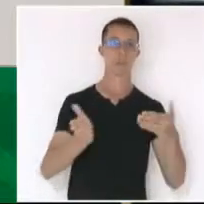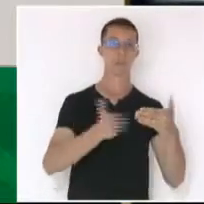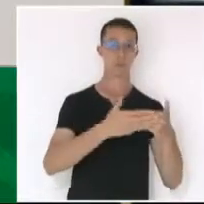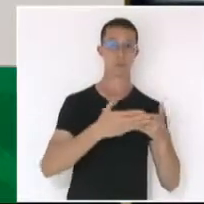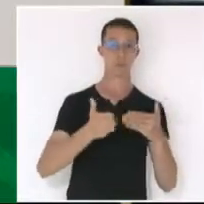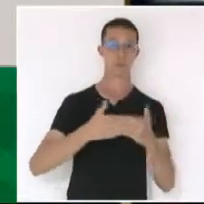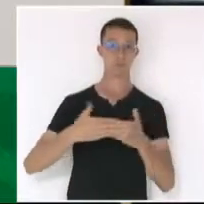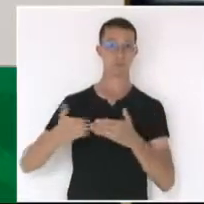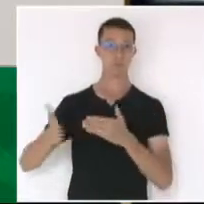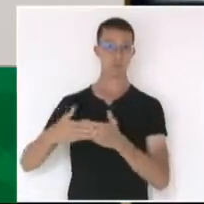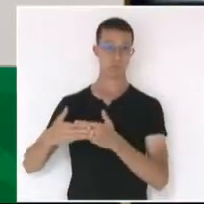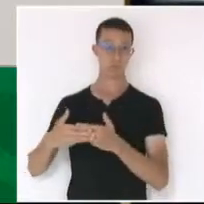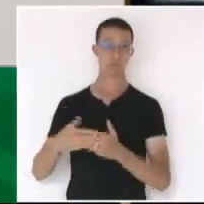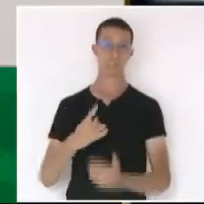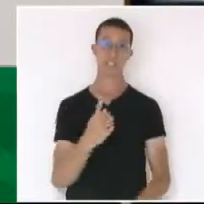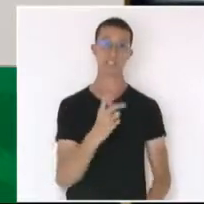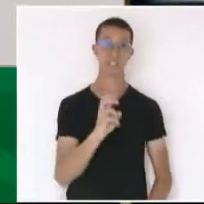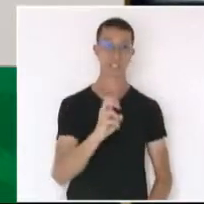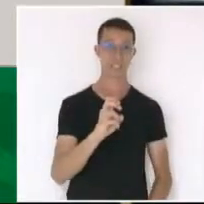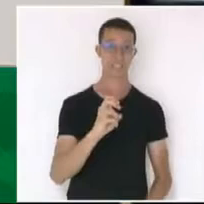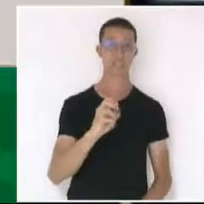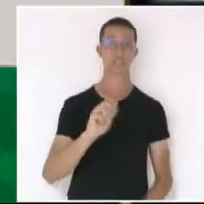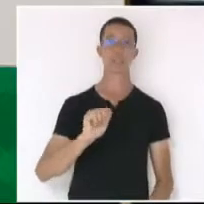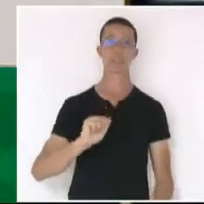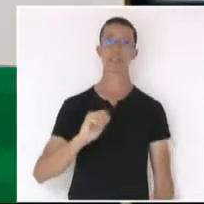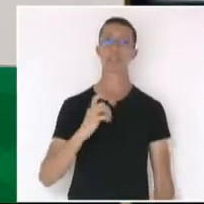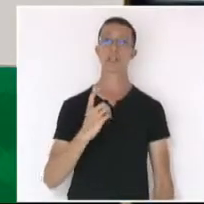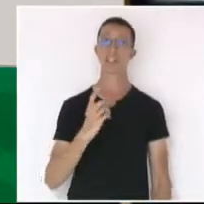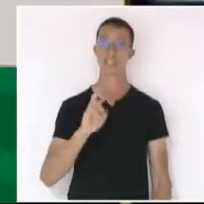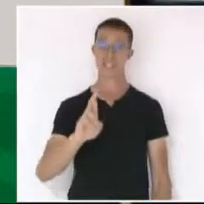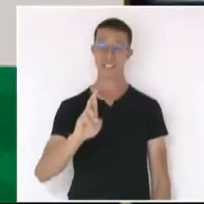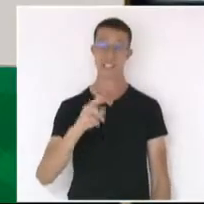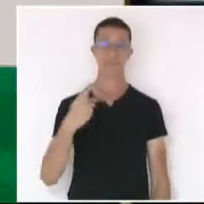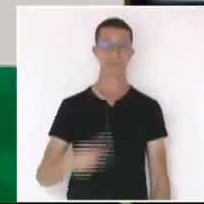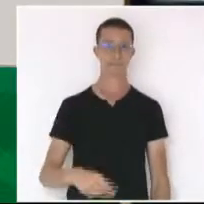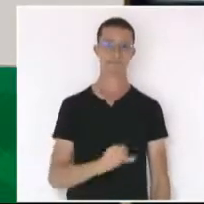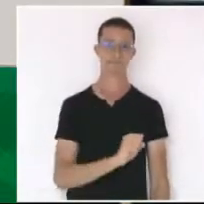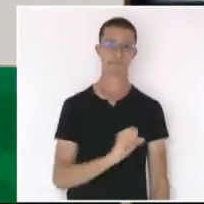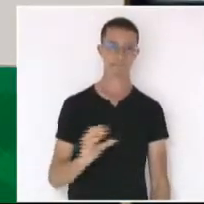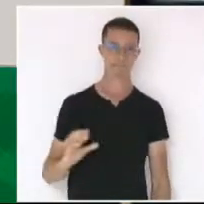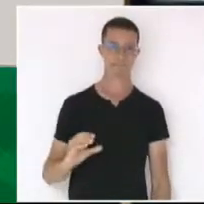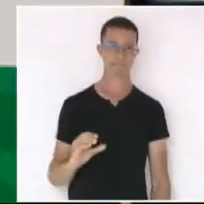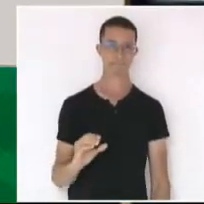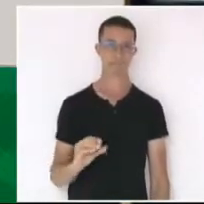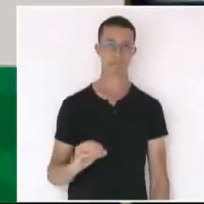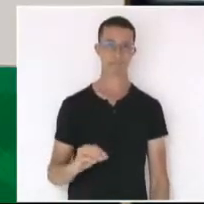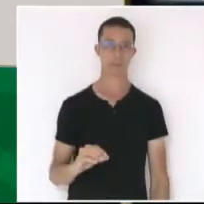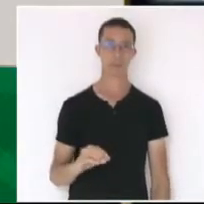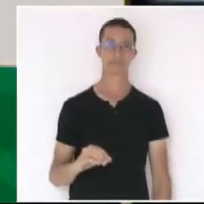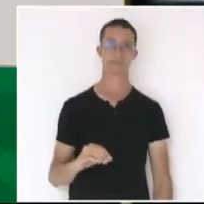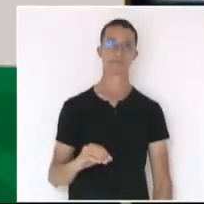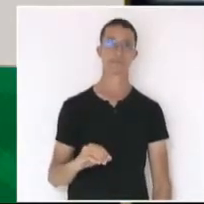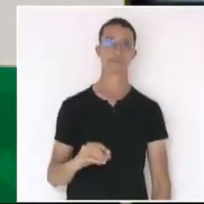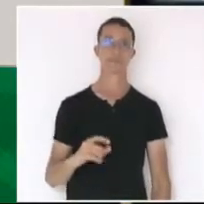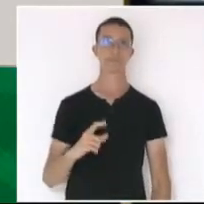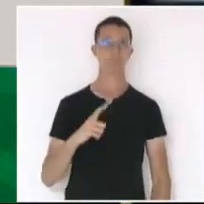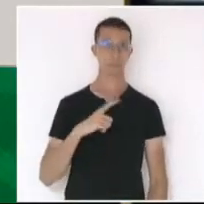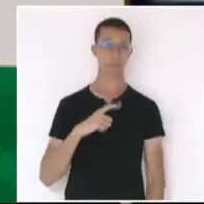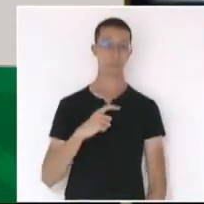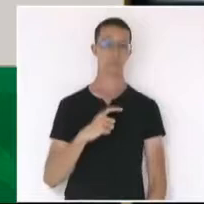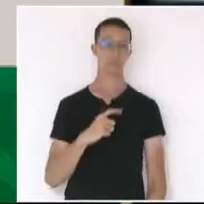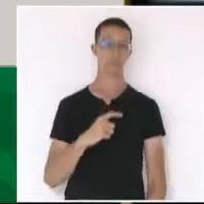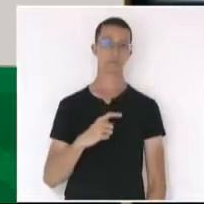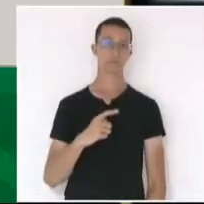das 15 regionais de Santa Catarina naturalmente que a funcionários do